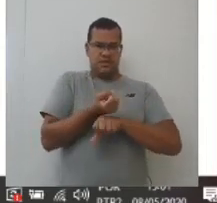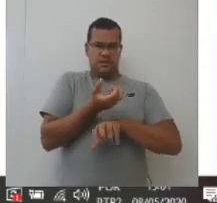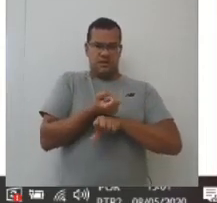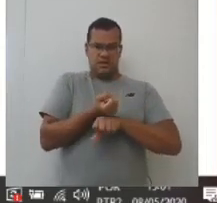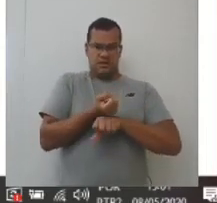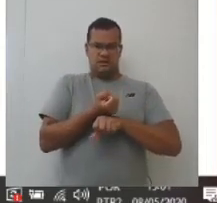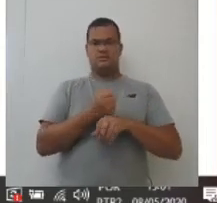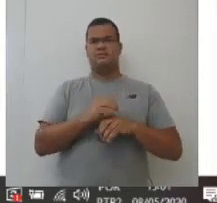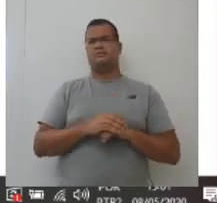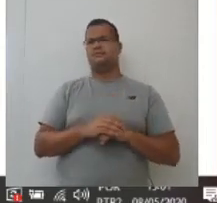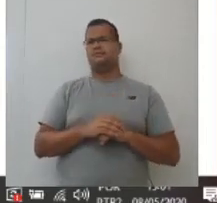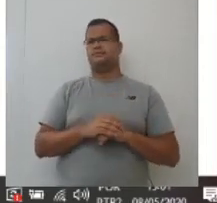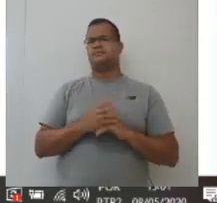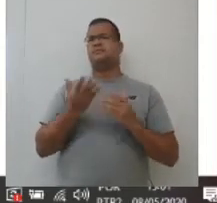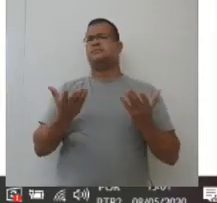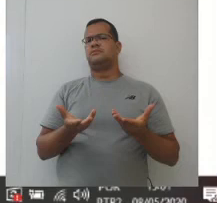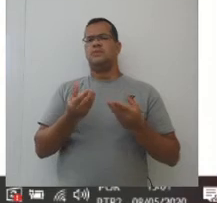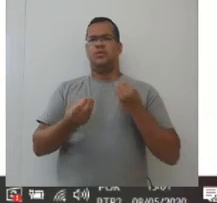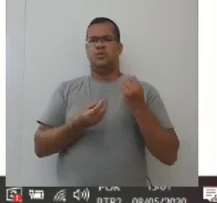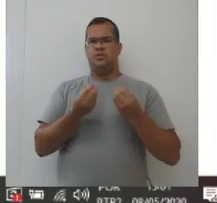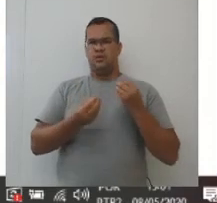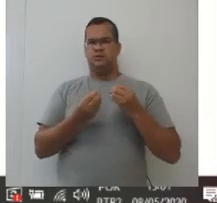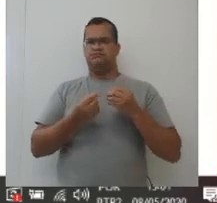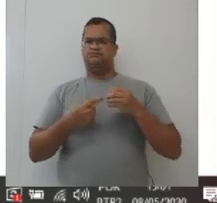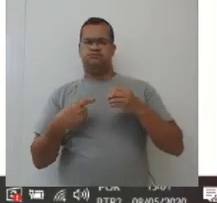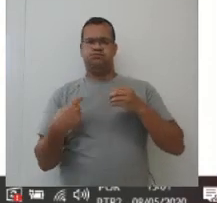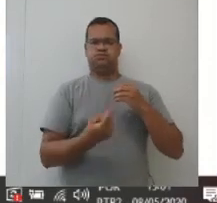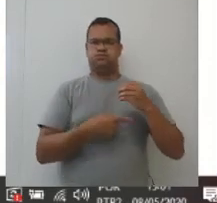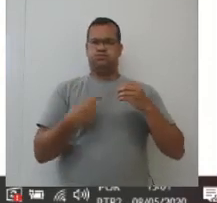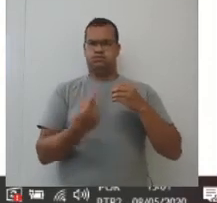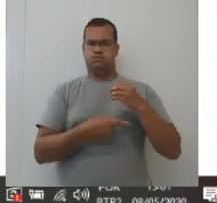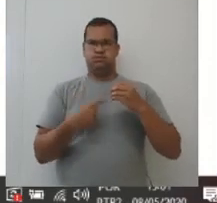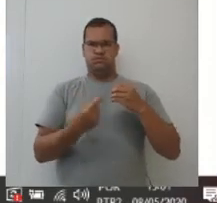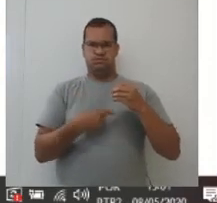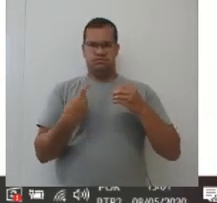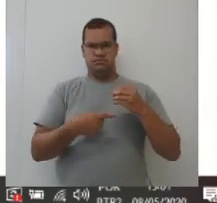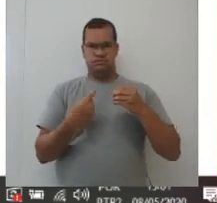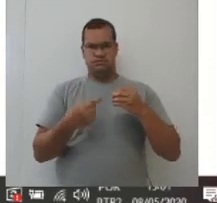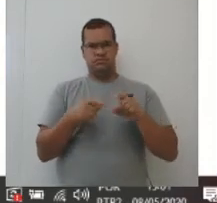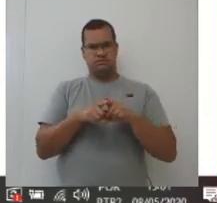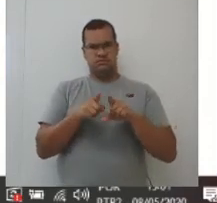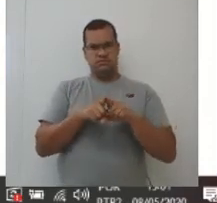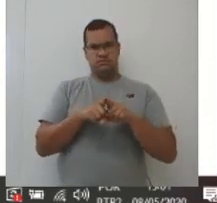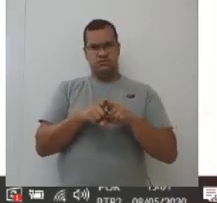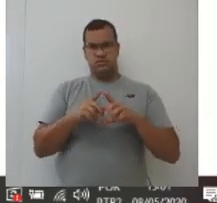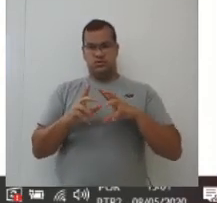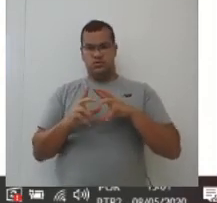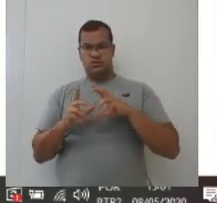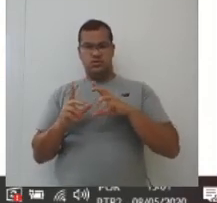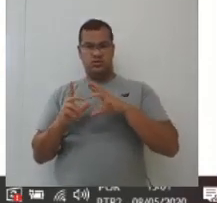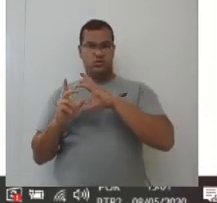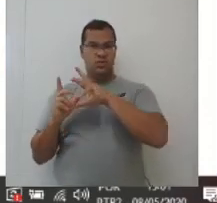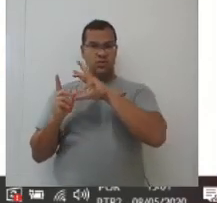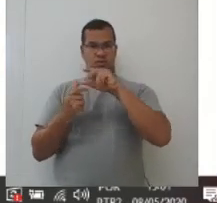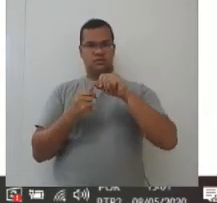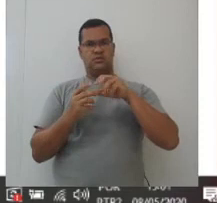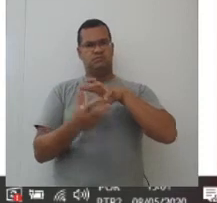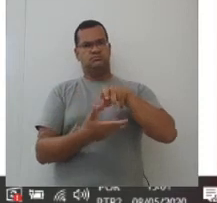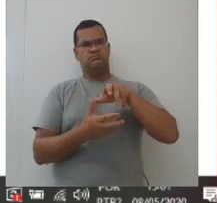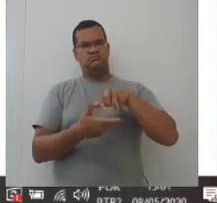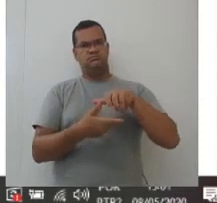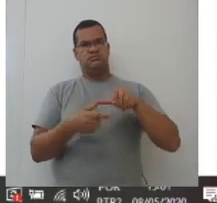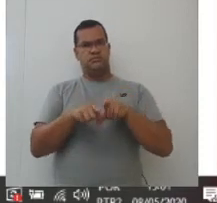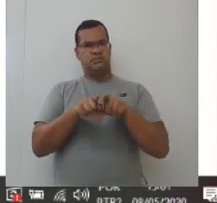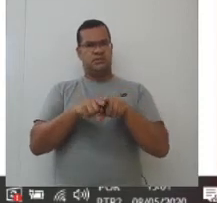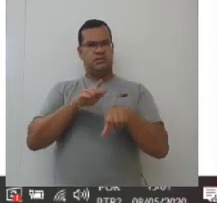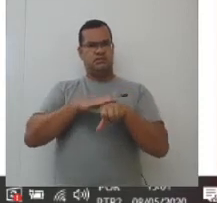gravitacional. Agora, pelo fato do movimento da Terra e pelo magma dos planetas tudinho, a Terra também